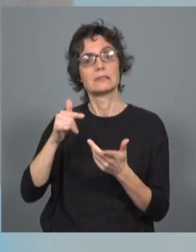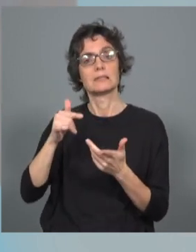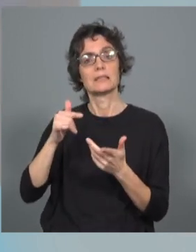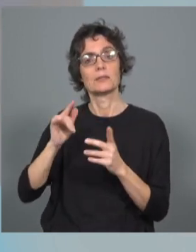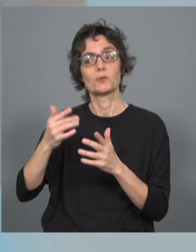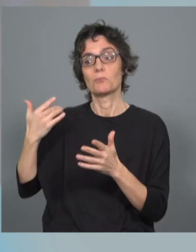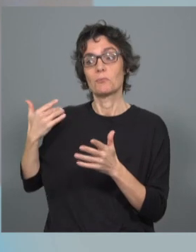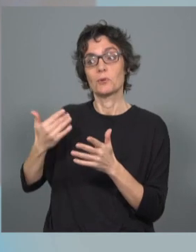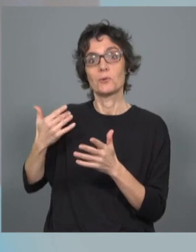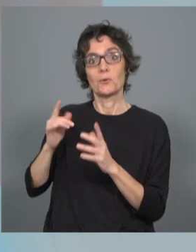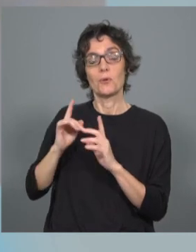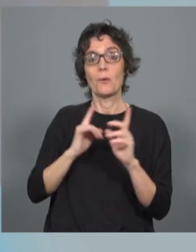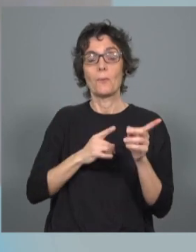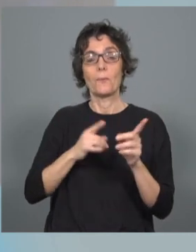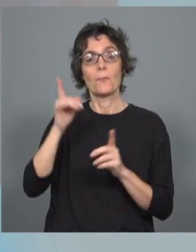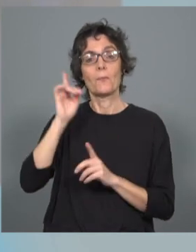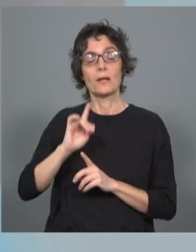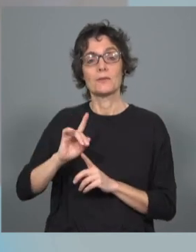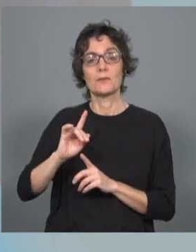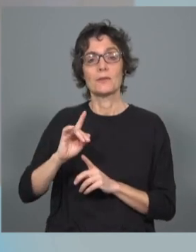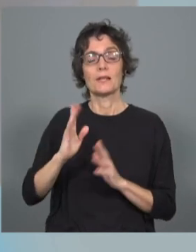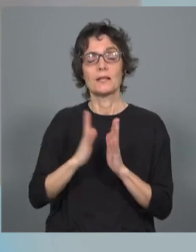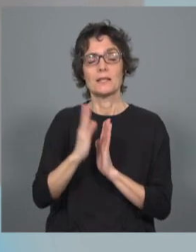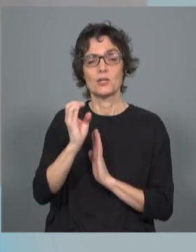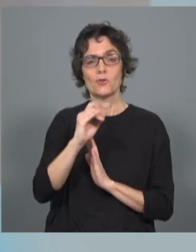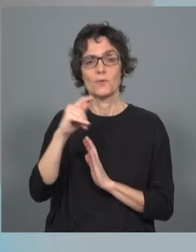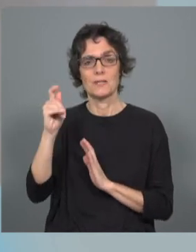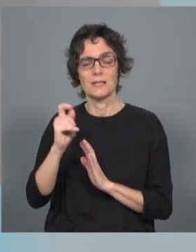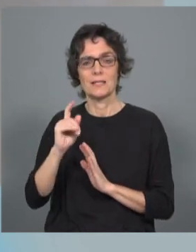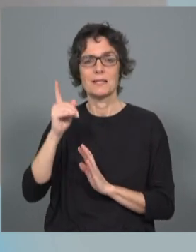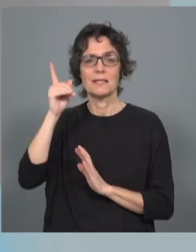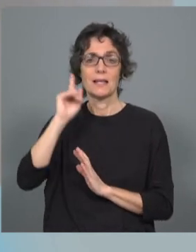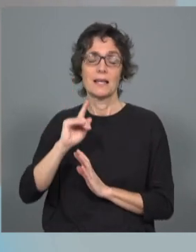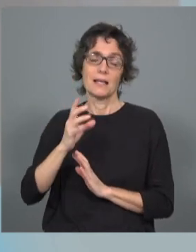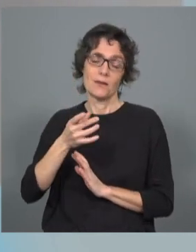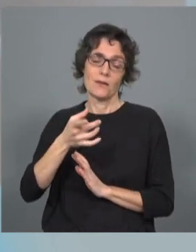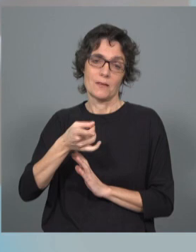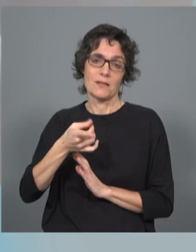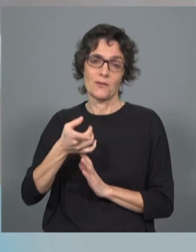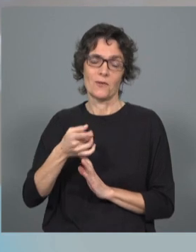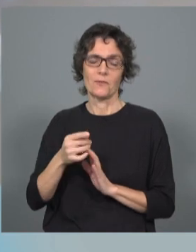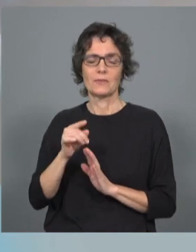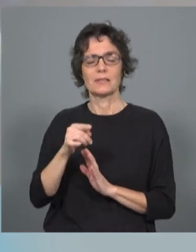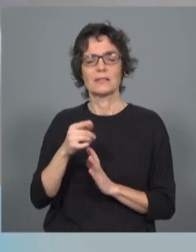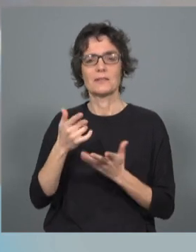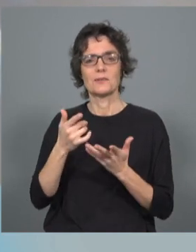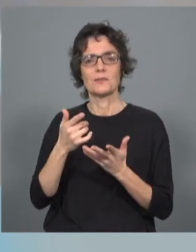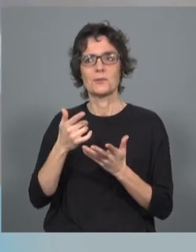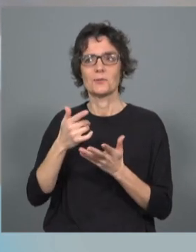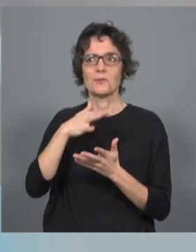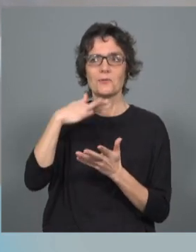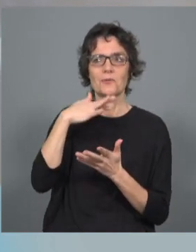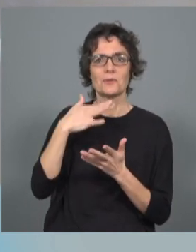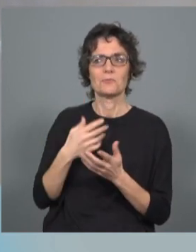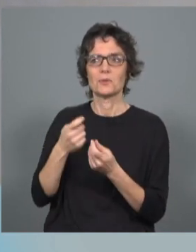a 19 de março, dia de São José. A proposta do Papa para a família encontrou realização em muitos casais, como é o caso